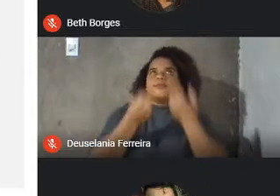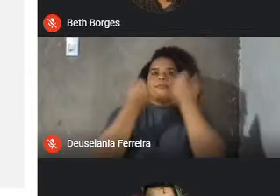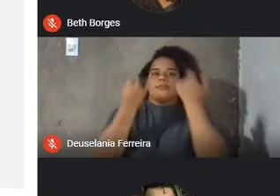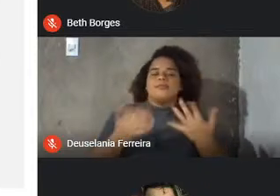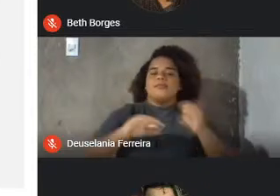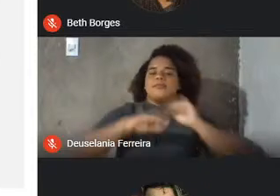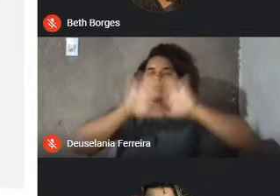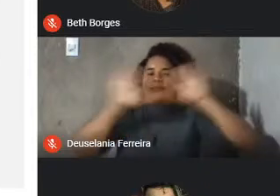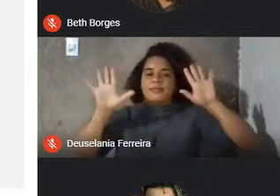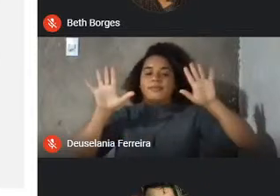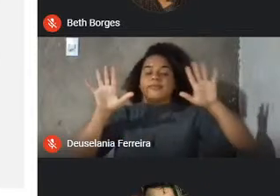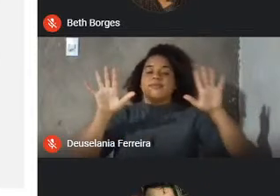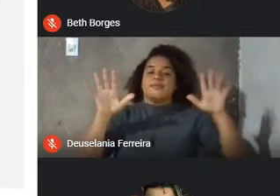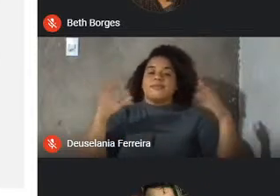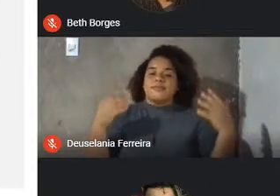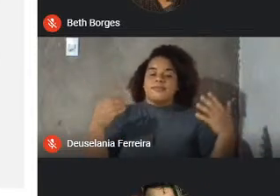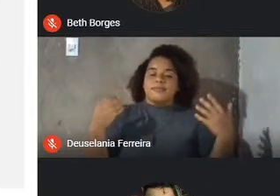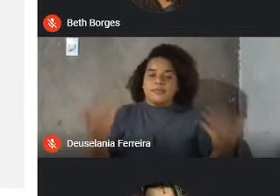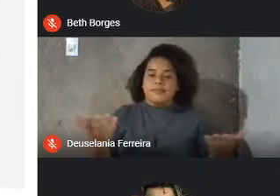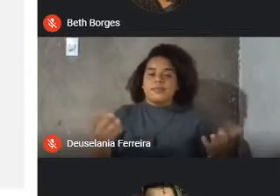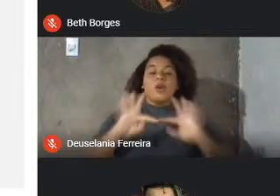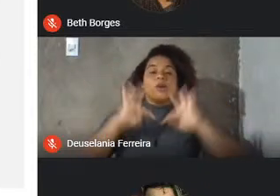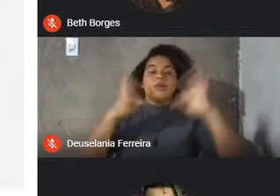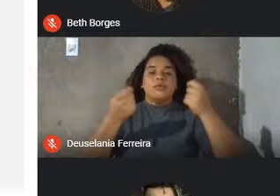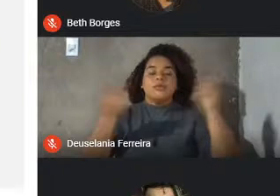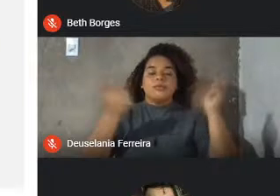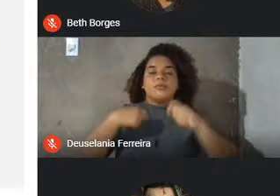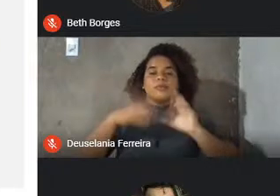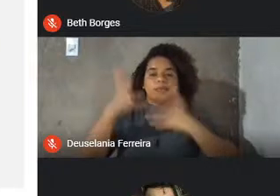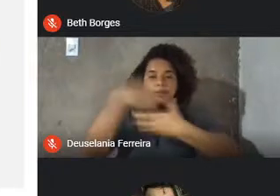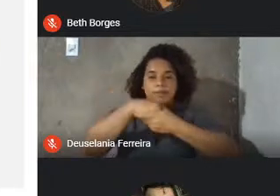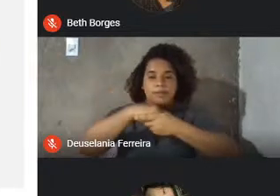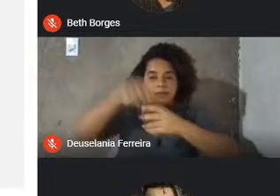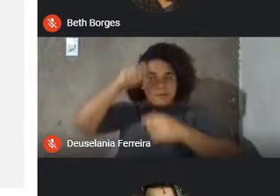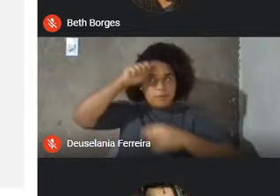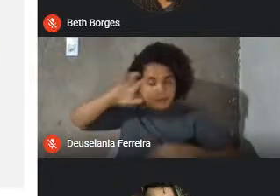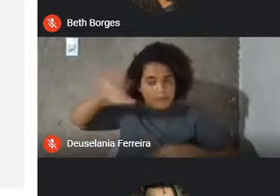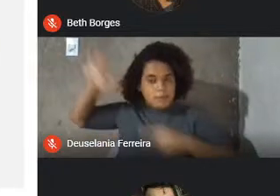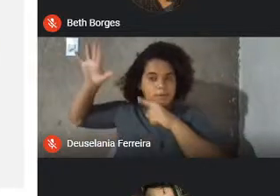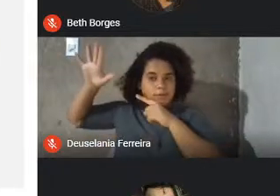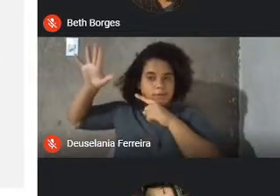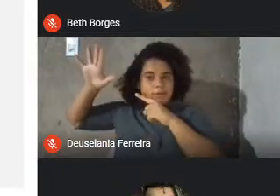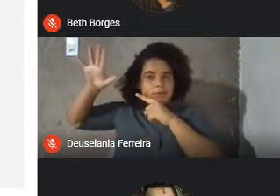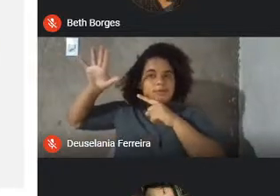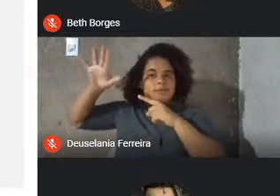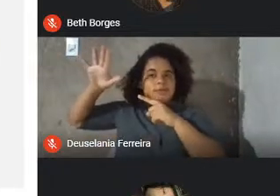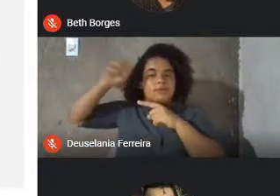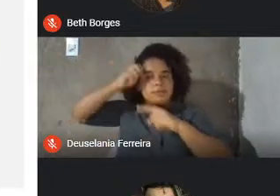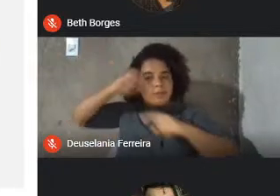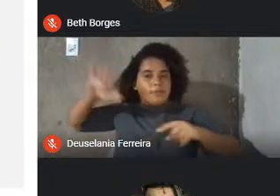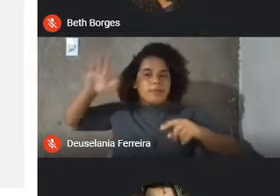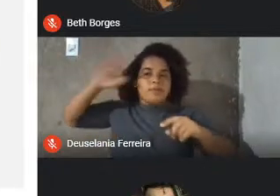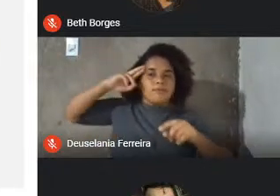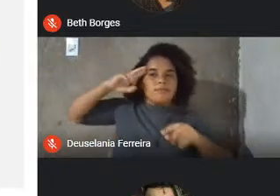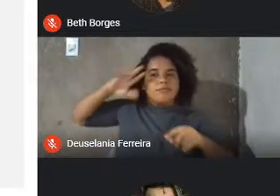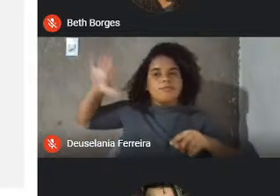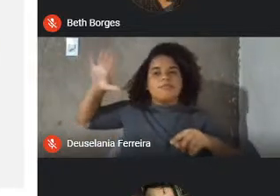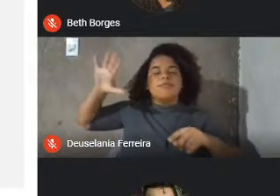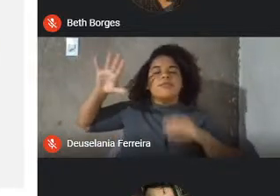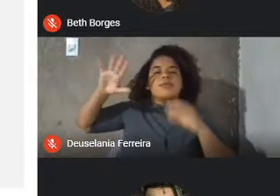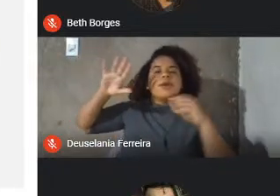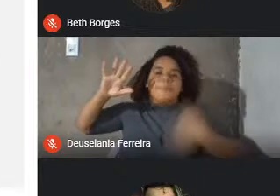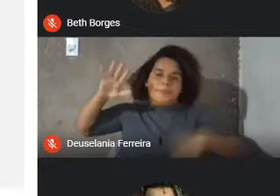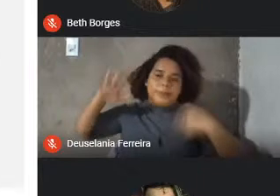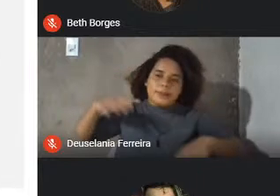tornar imagem, ou seja, ficar na imaginação, primeiro nós temos que conhecer. Se nós não